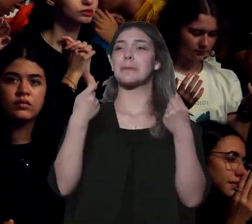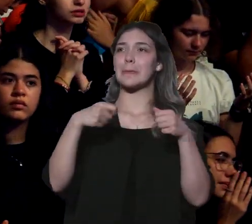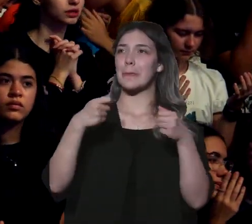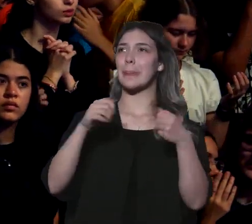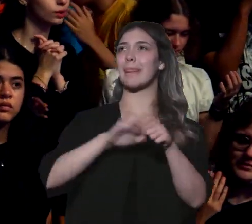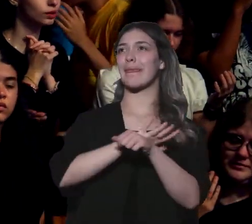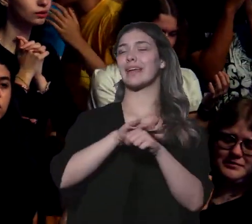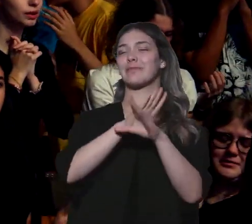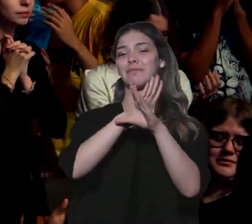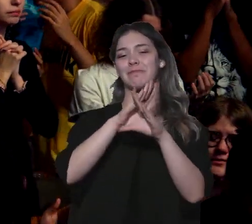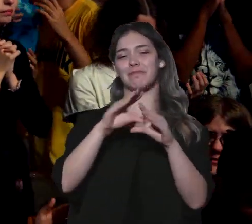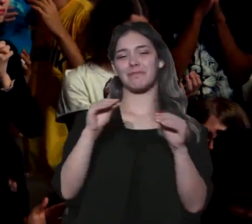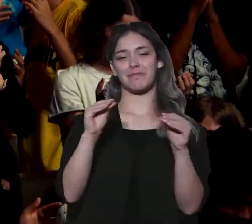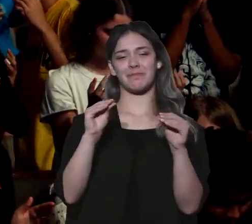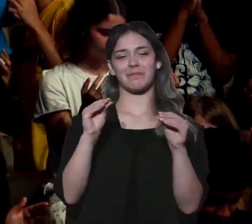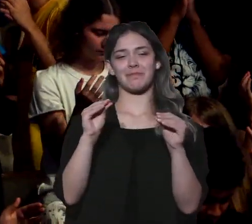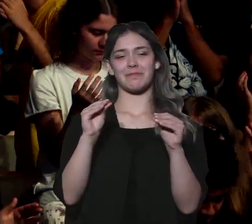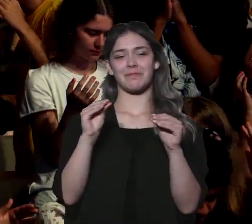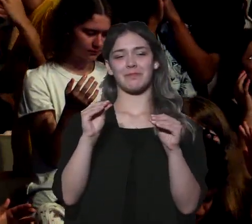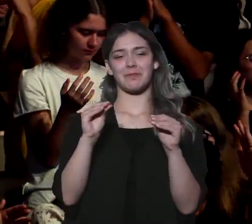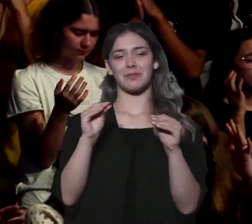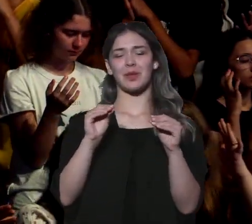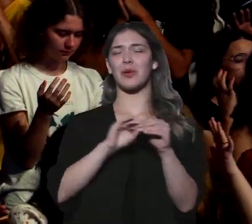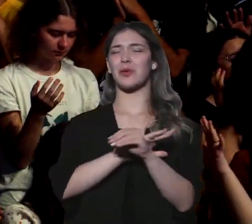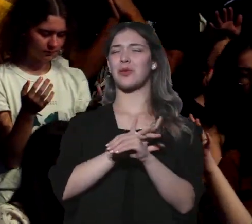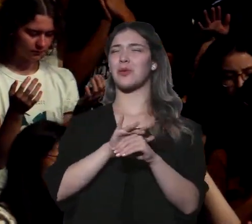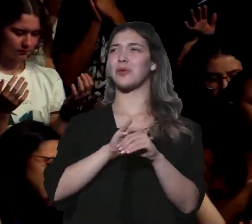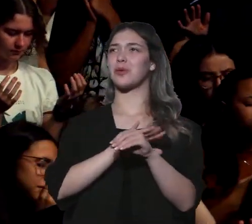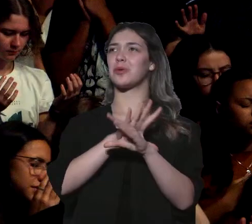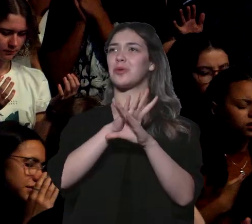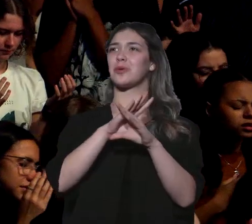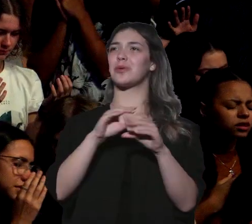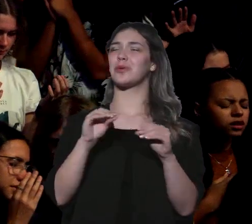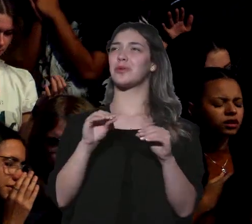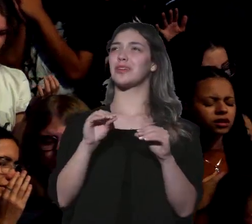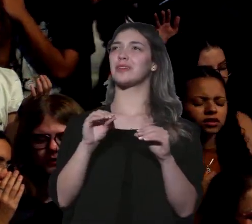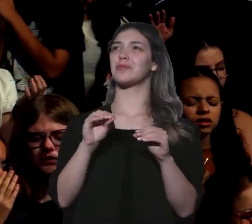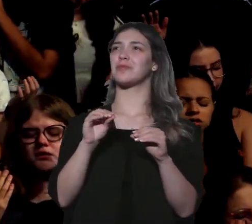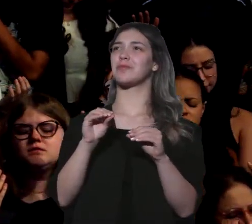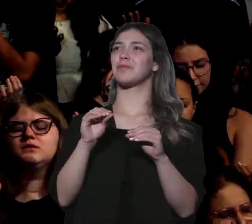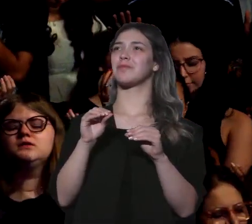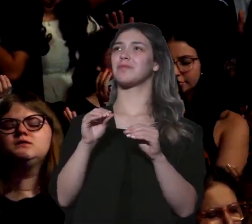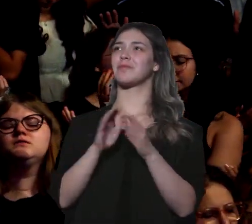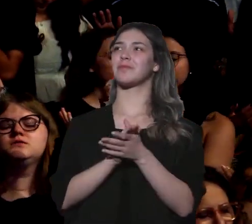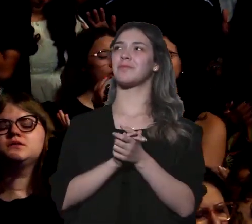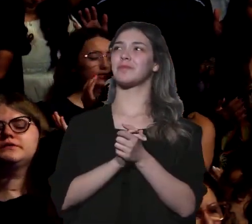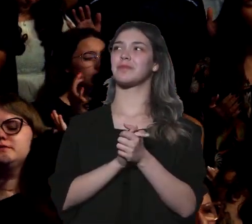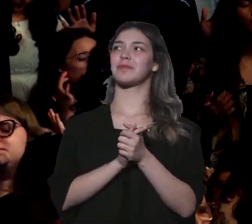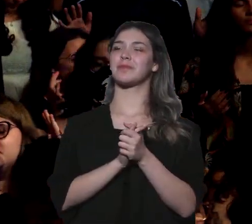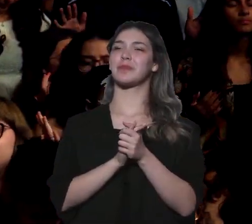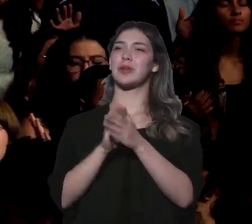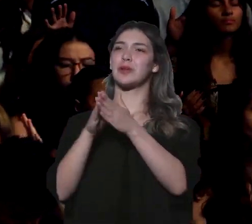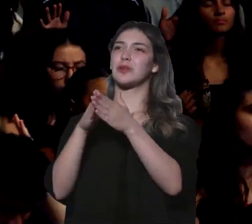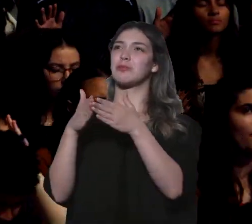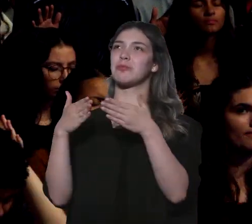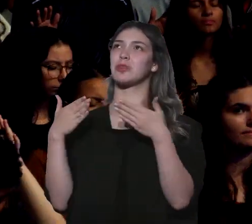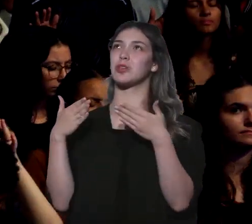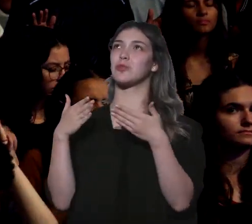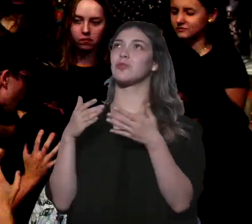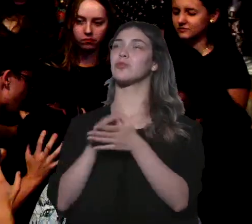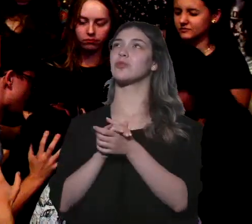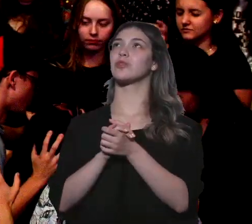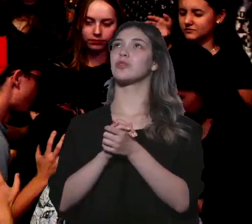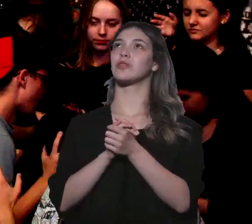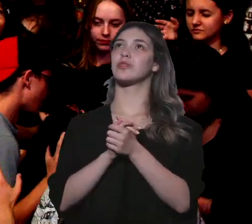Encosta, Deus. Coloca a sua mão de cura. Seja fisicamente ou seja simplesmente com o entendimento